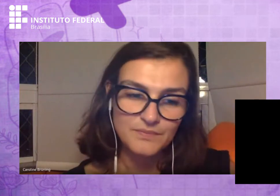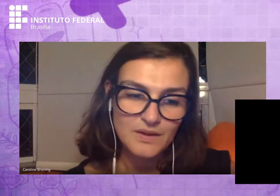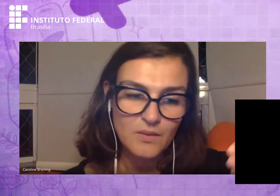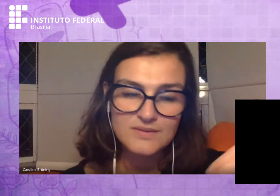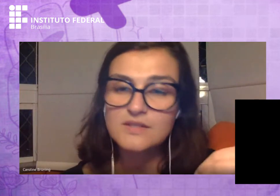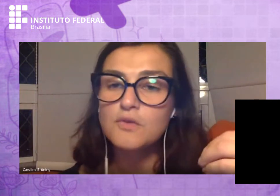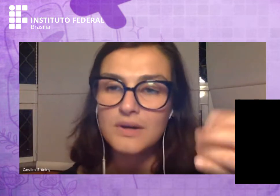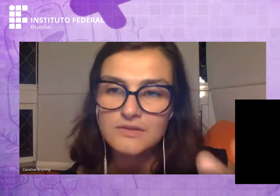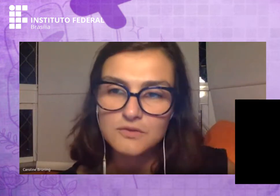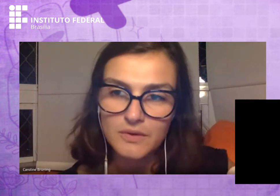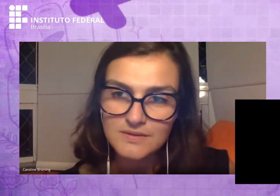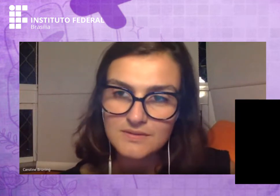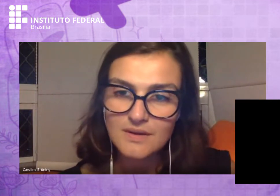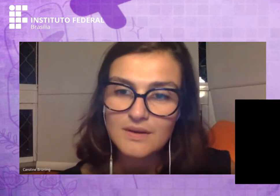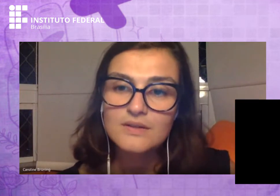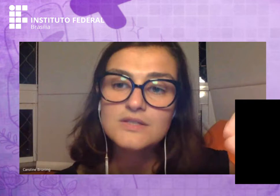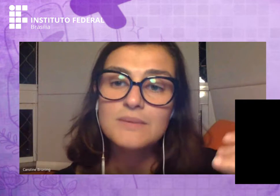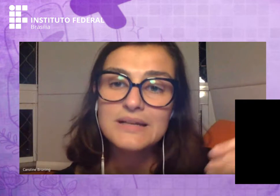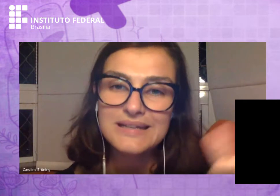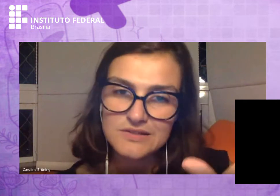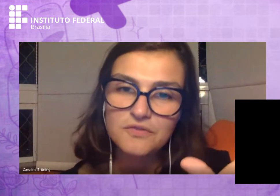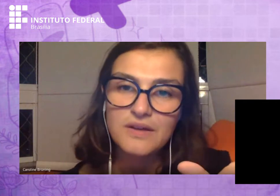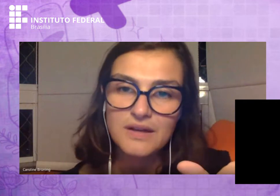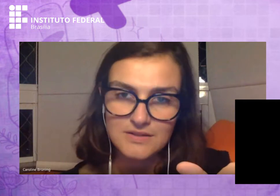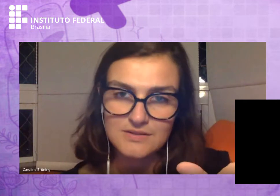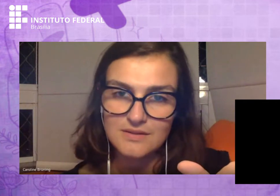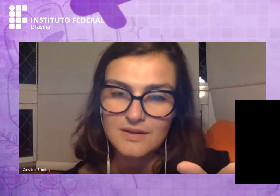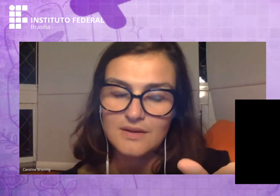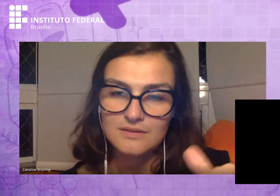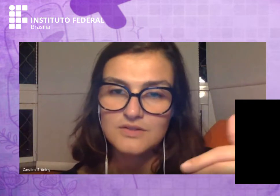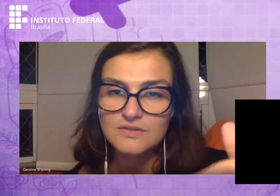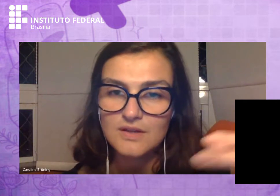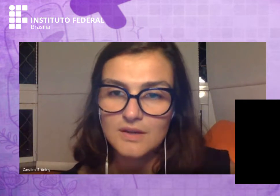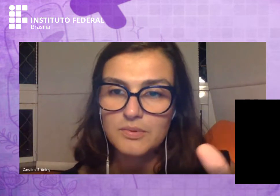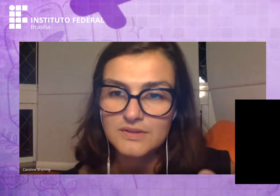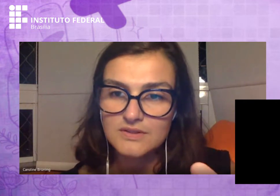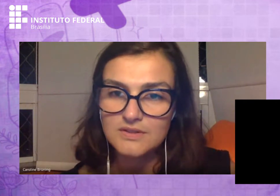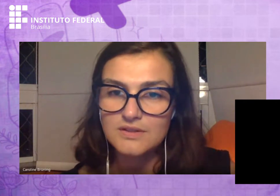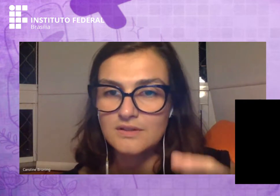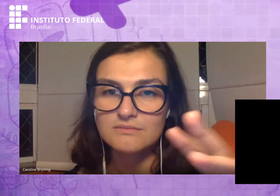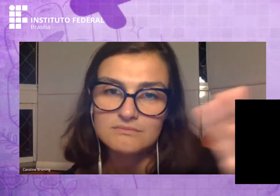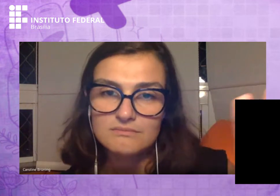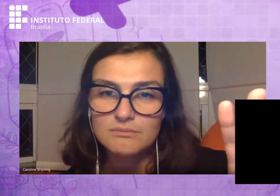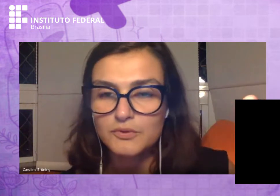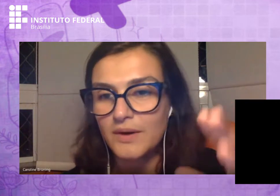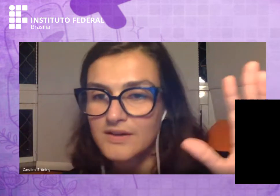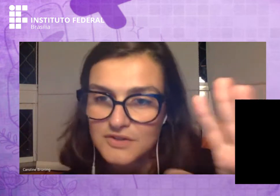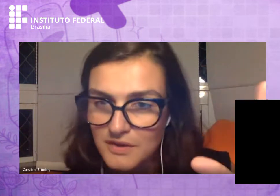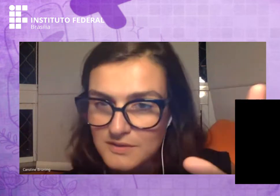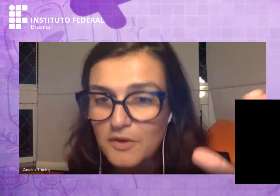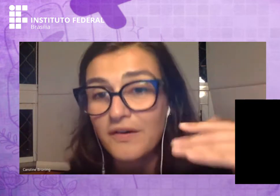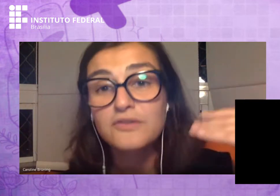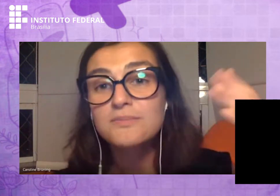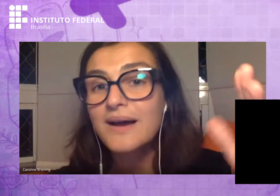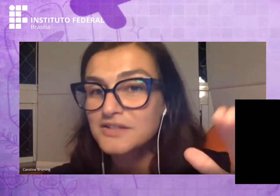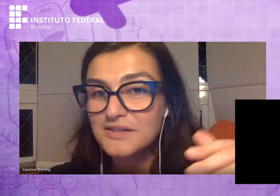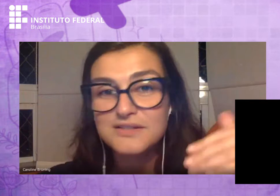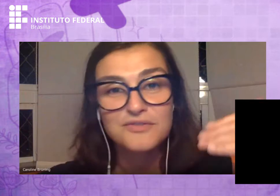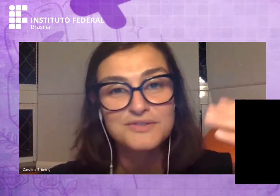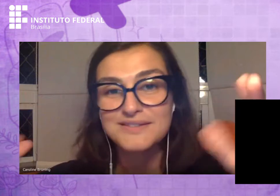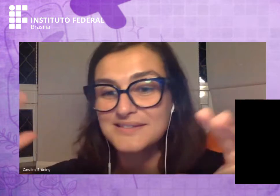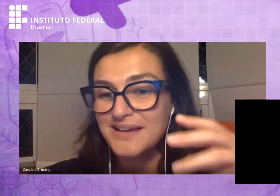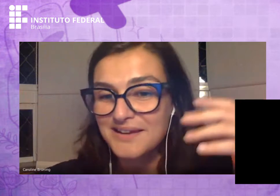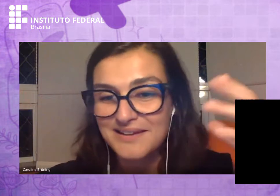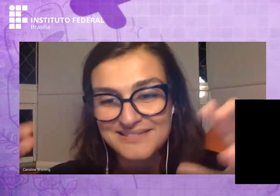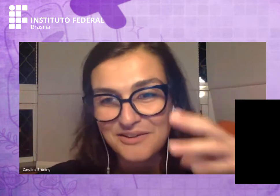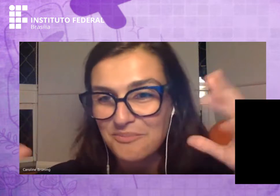essas violações de maneiras diferentes. Então, acho que isso é importante pontuar. Acho que eu falo demais, gente. Se